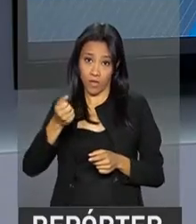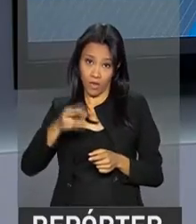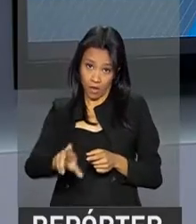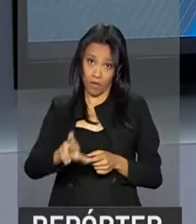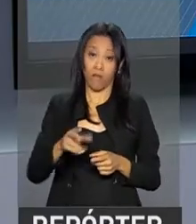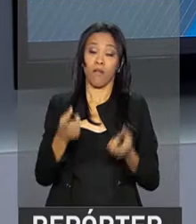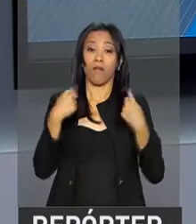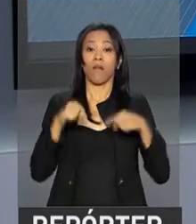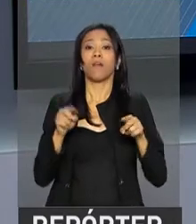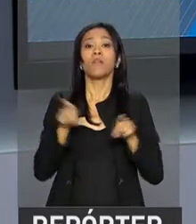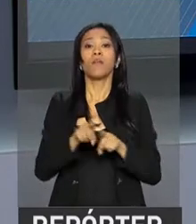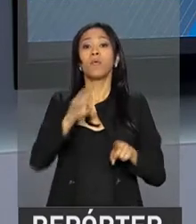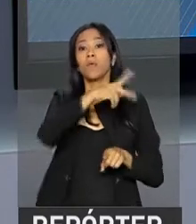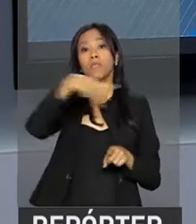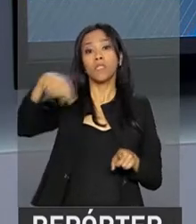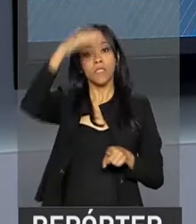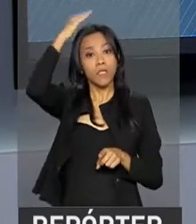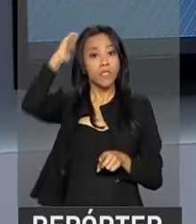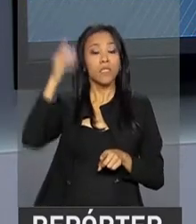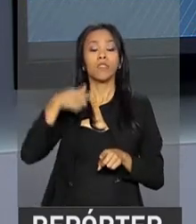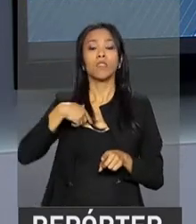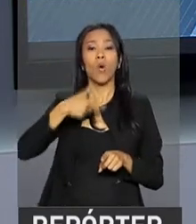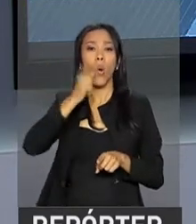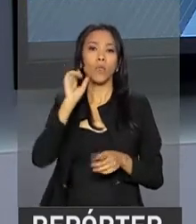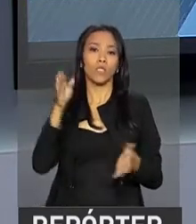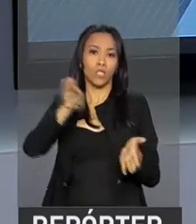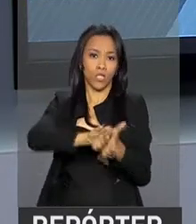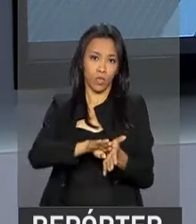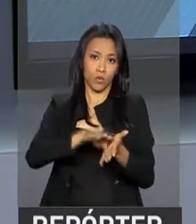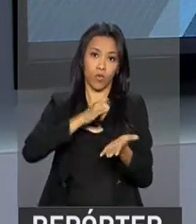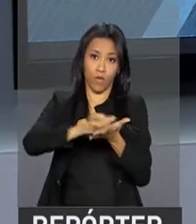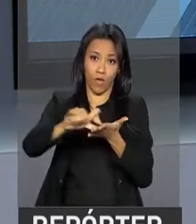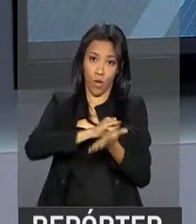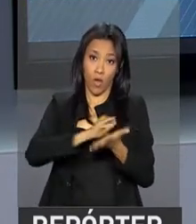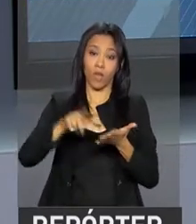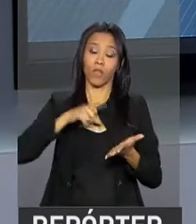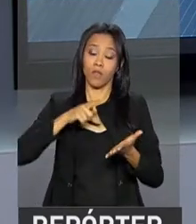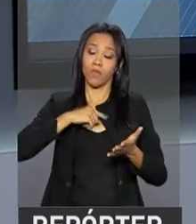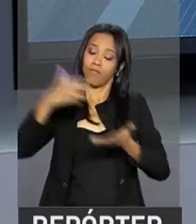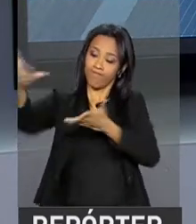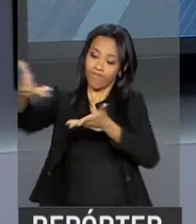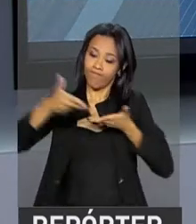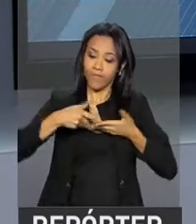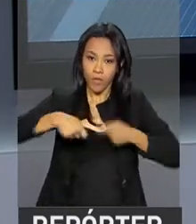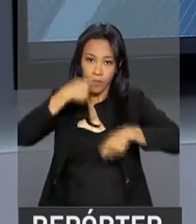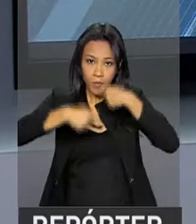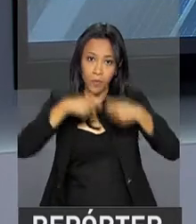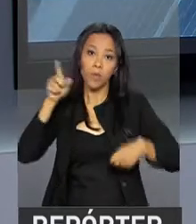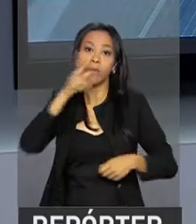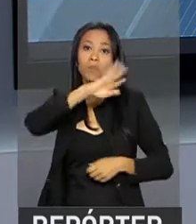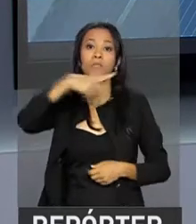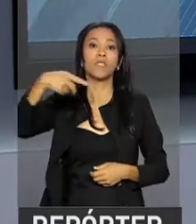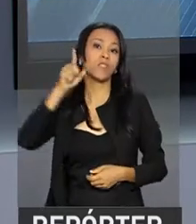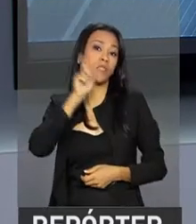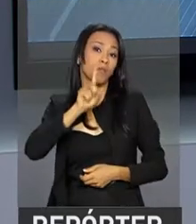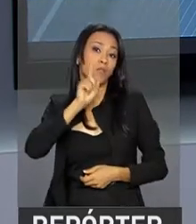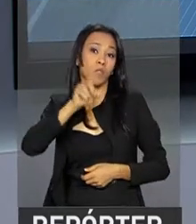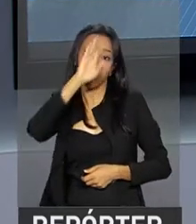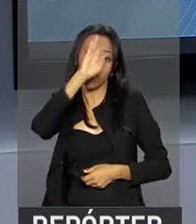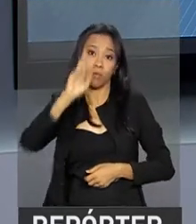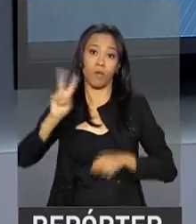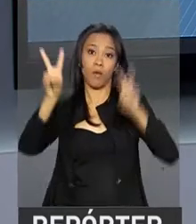presidente michel temer chegou ontem a nova york e foi recebido em um jantar pelo presidente americano donald trump onde o assunto